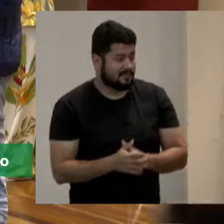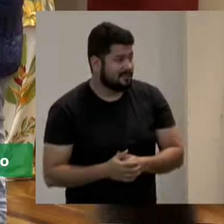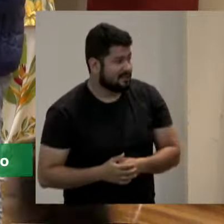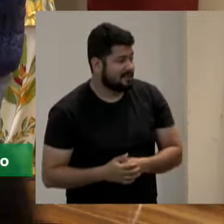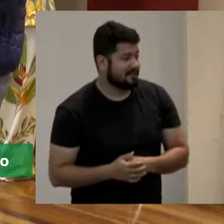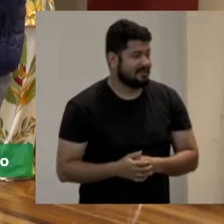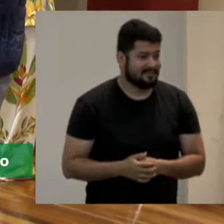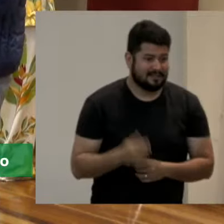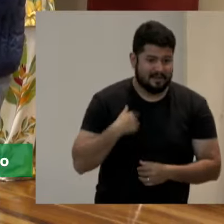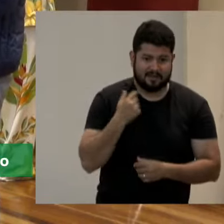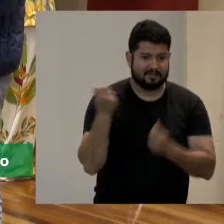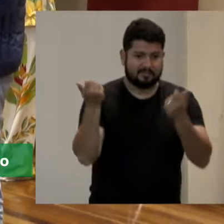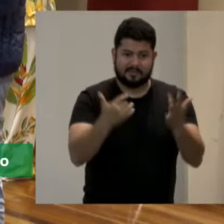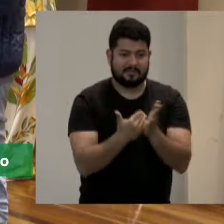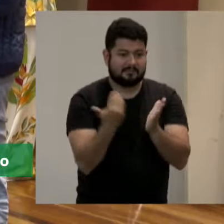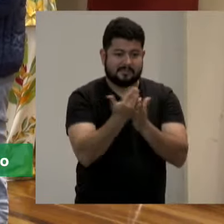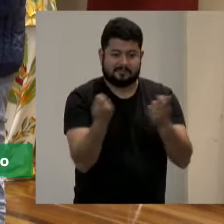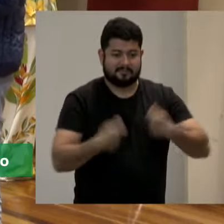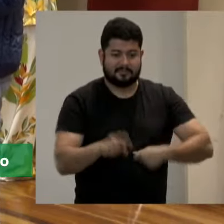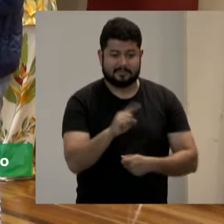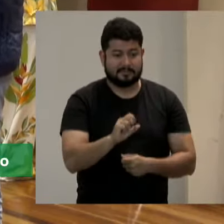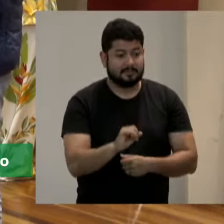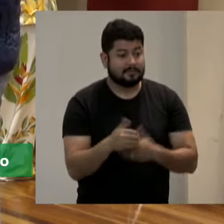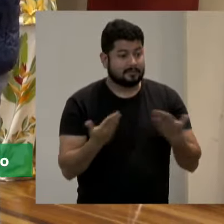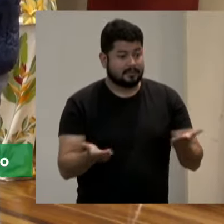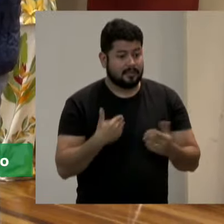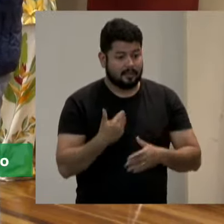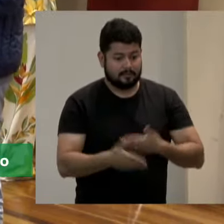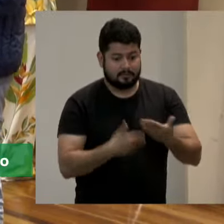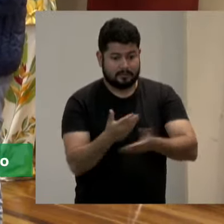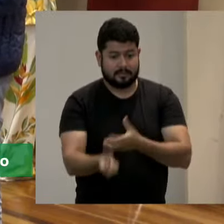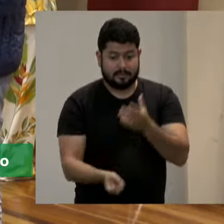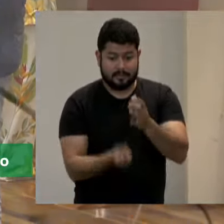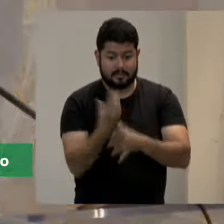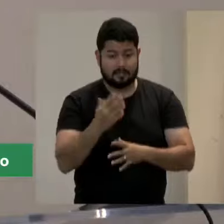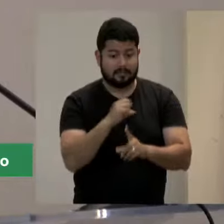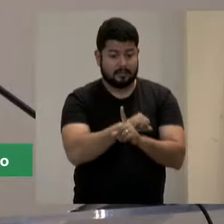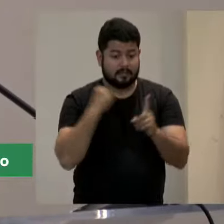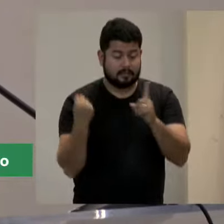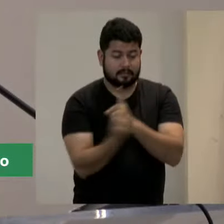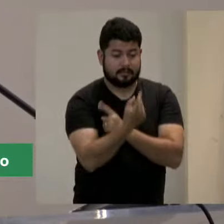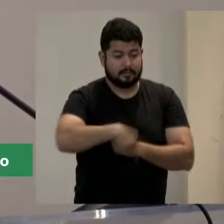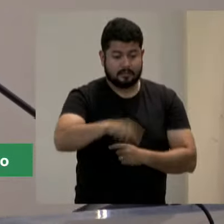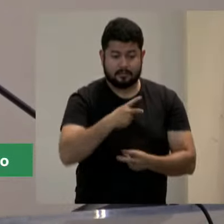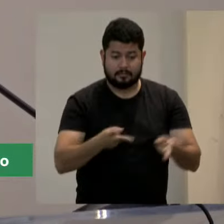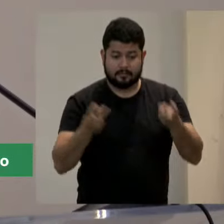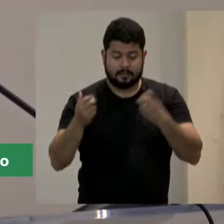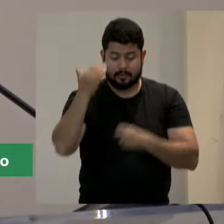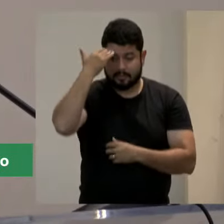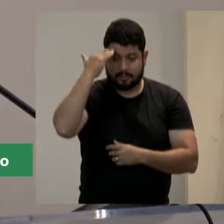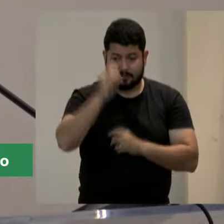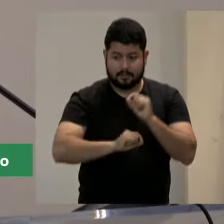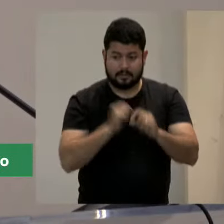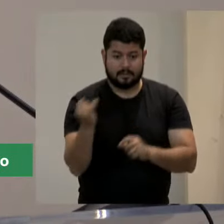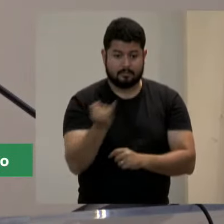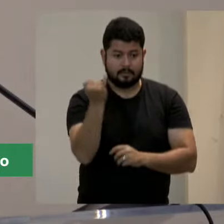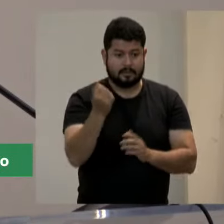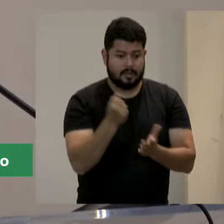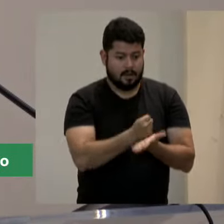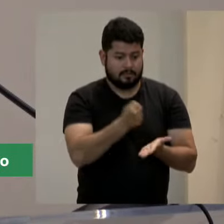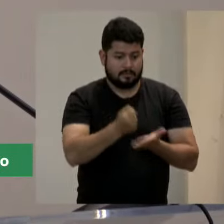isso. E nesse processo da criação da associação, a gente entendeu que era importante também criar uma